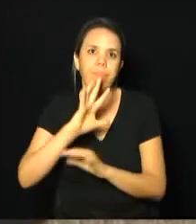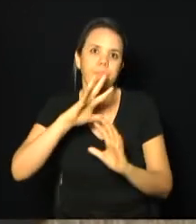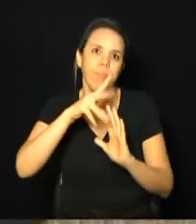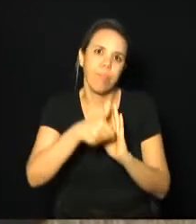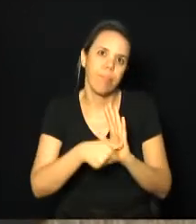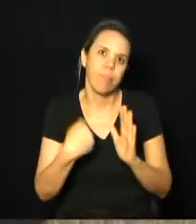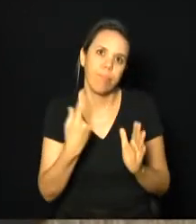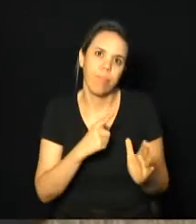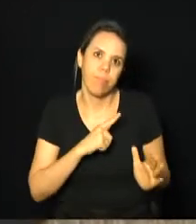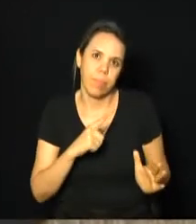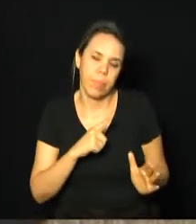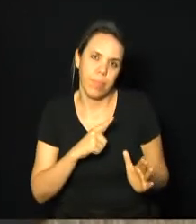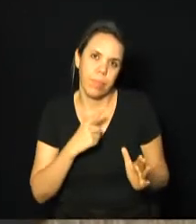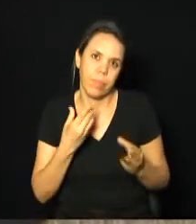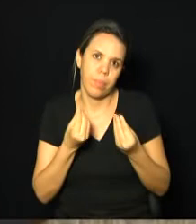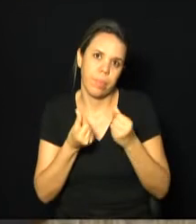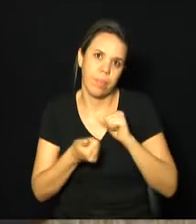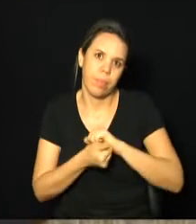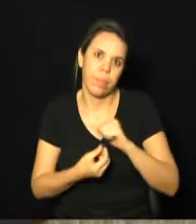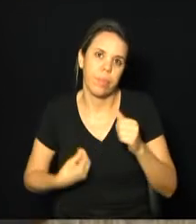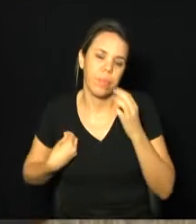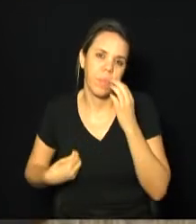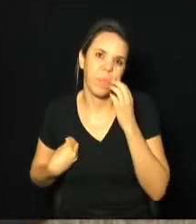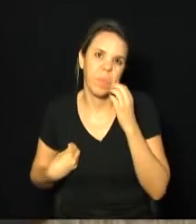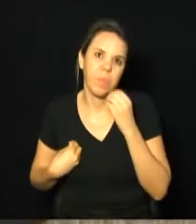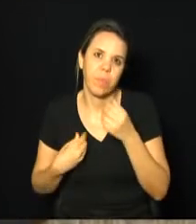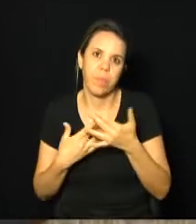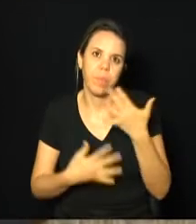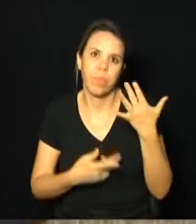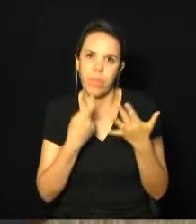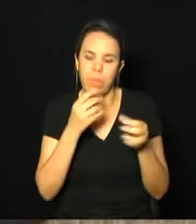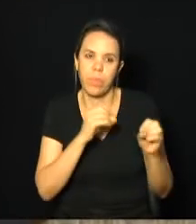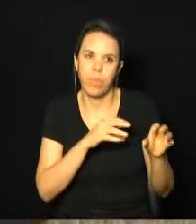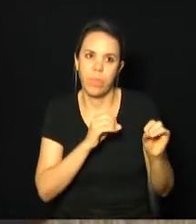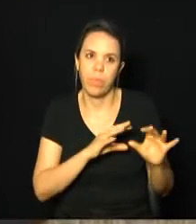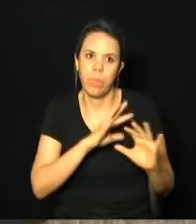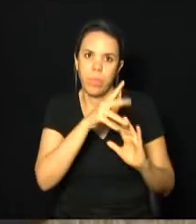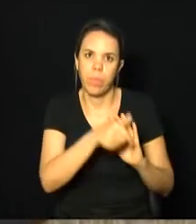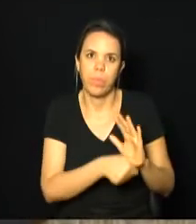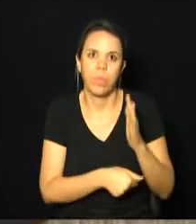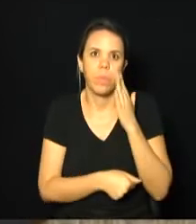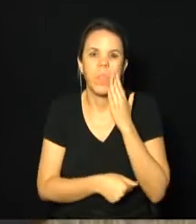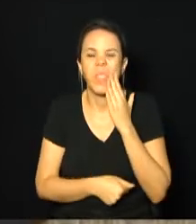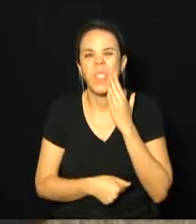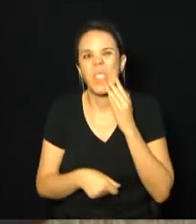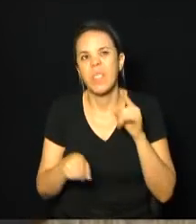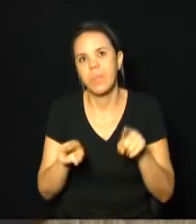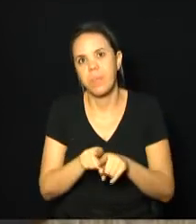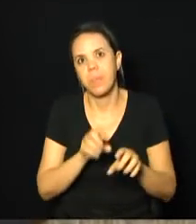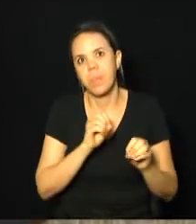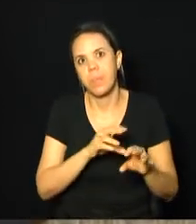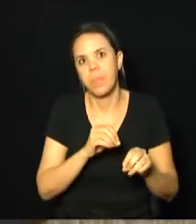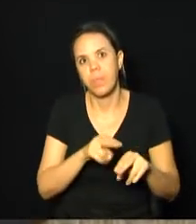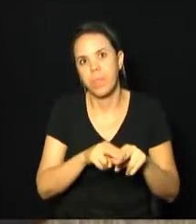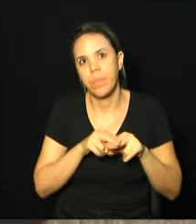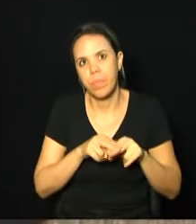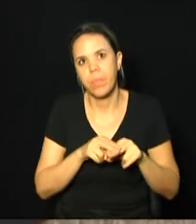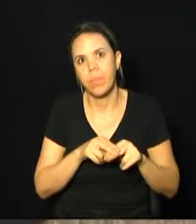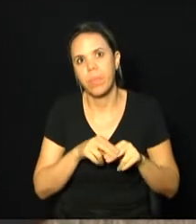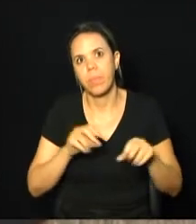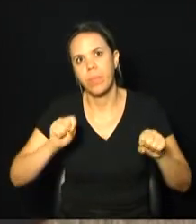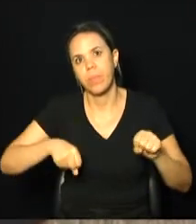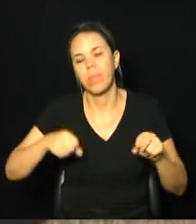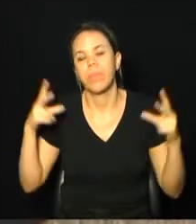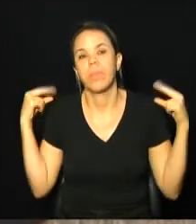que a gente tenha qualidade de vida. Muito se falou em educação ambiental e também educação por parte dos motoristas